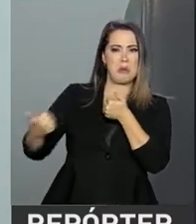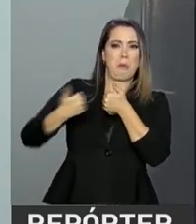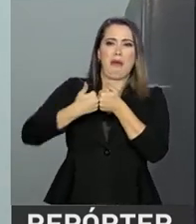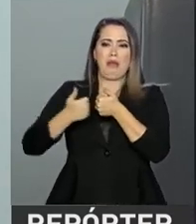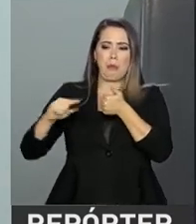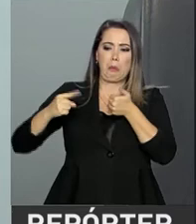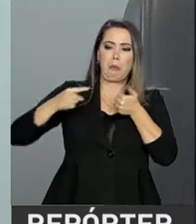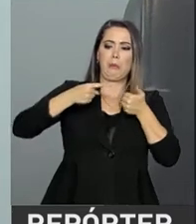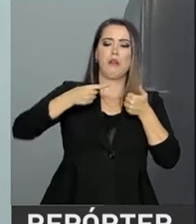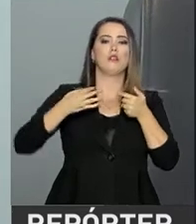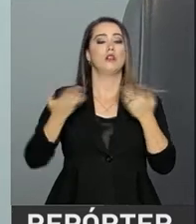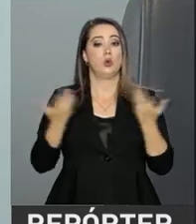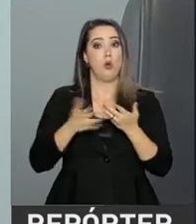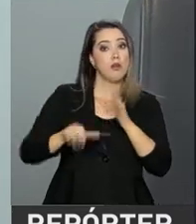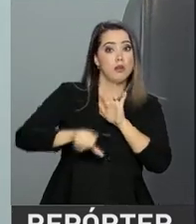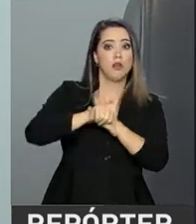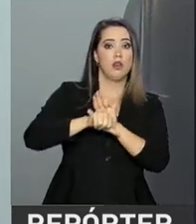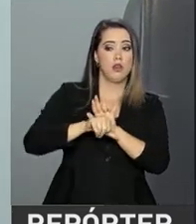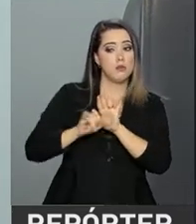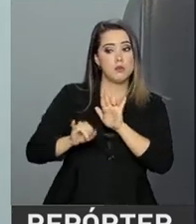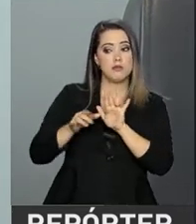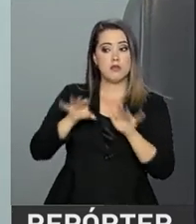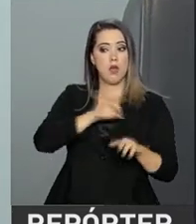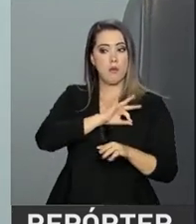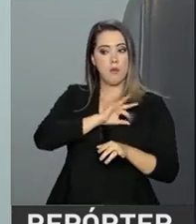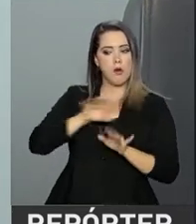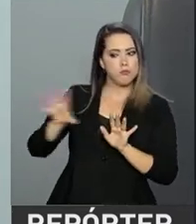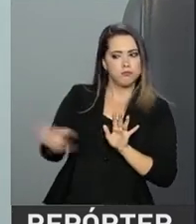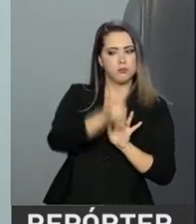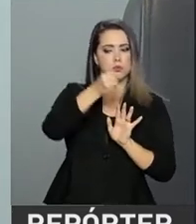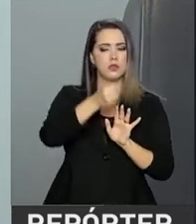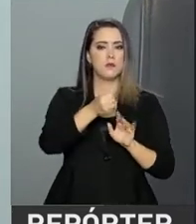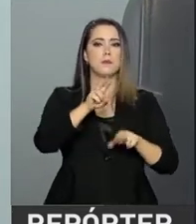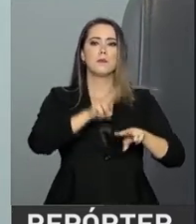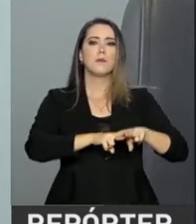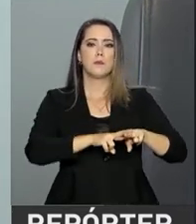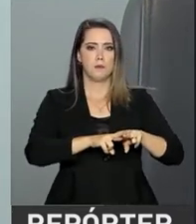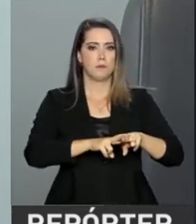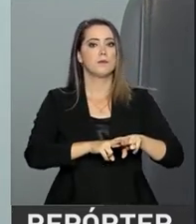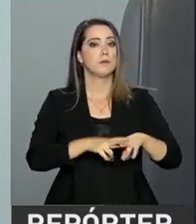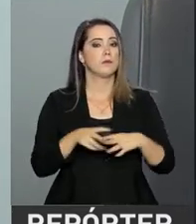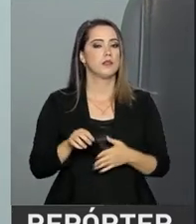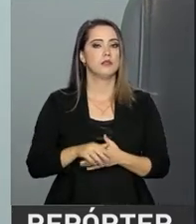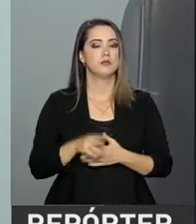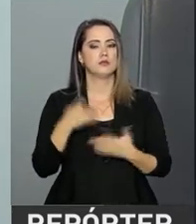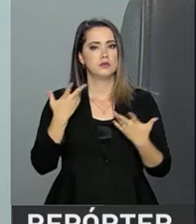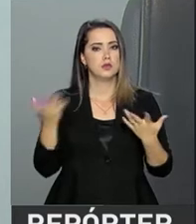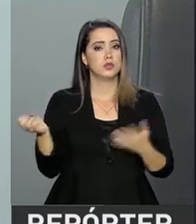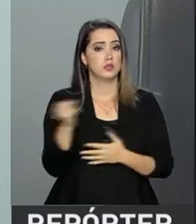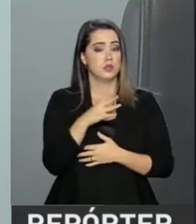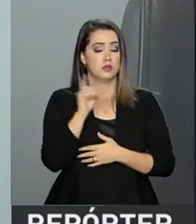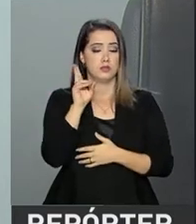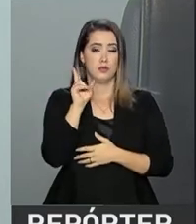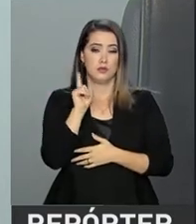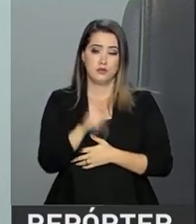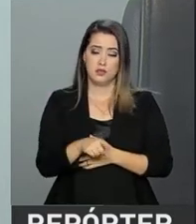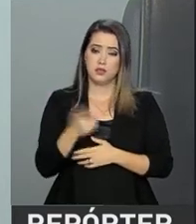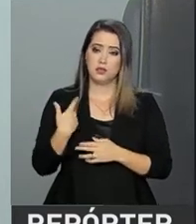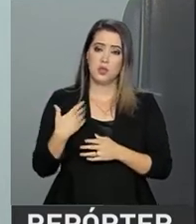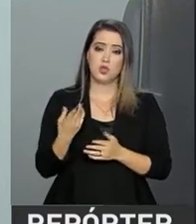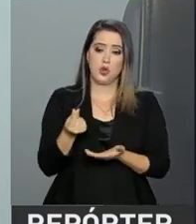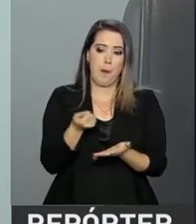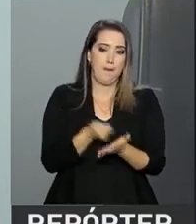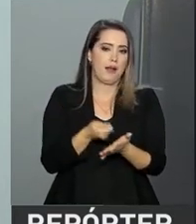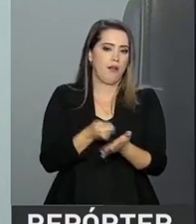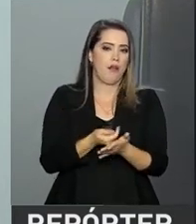transforma em crime então agora a polícia pode prender em flagrante ea novidade é que a fiança